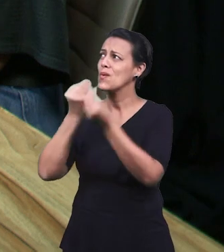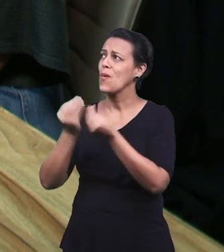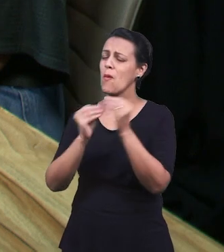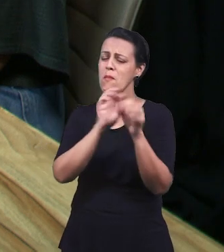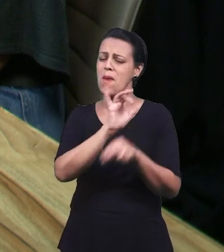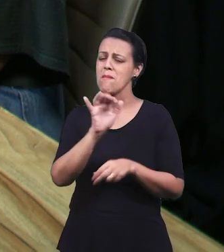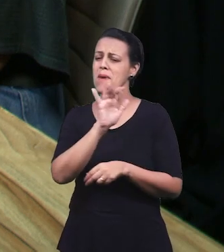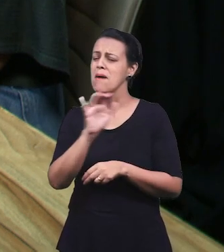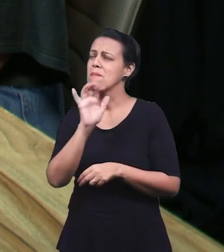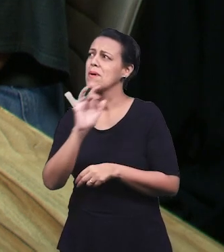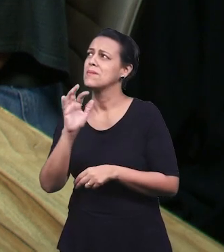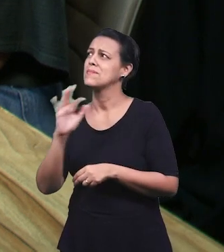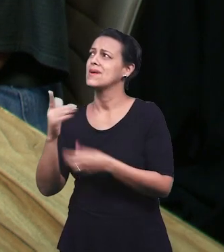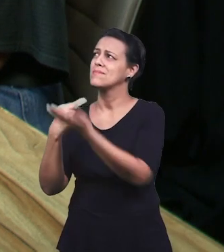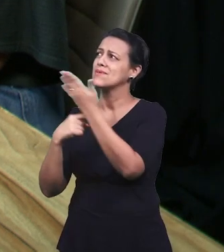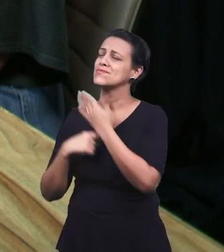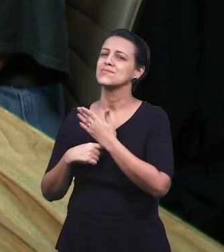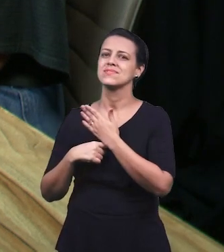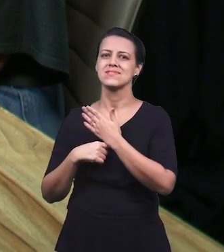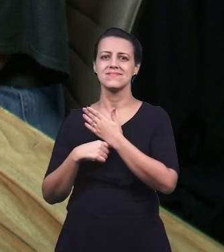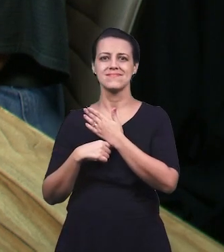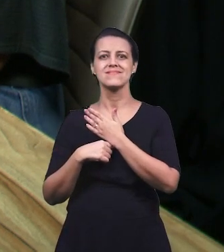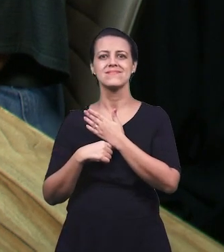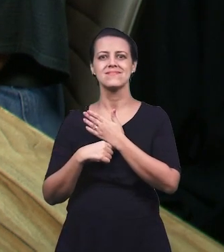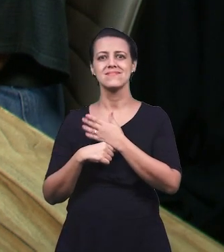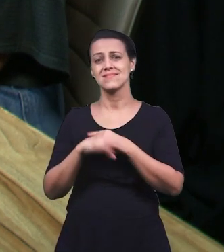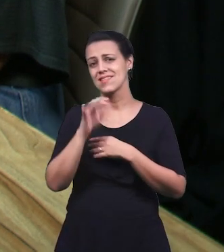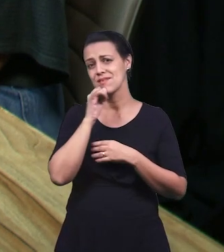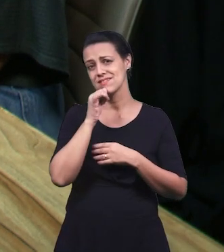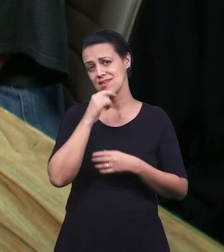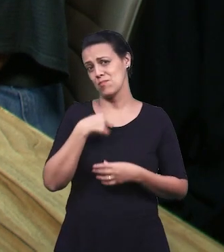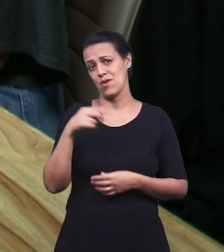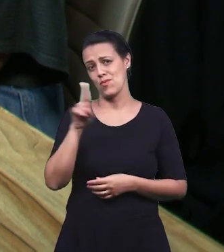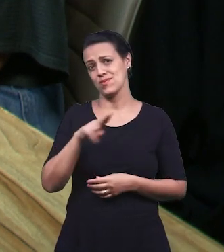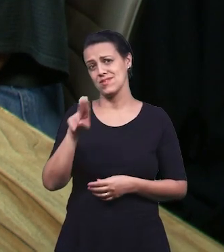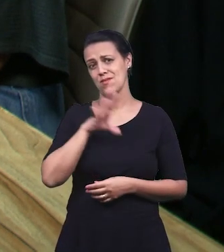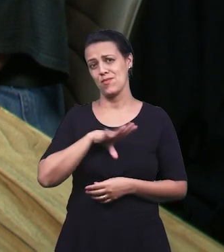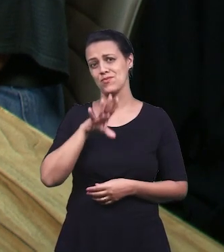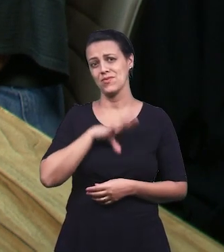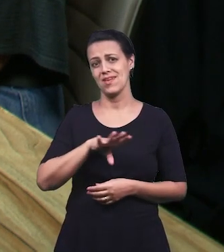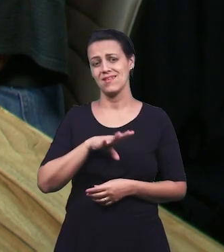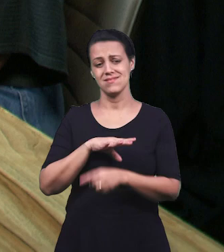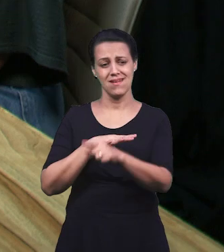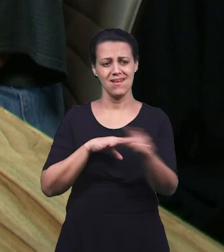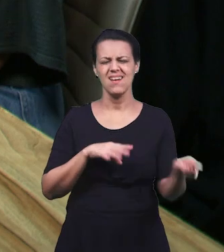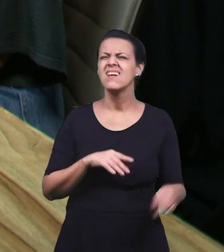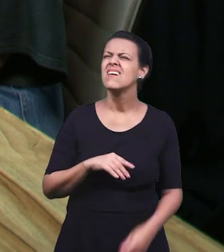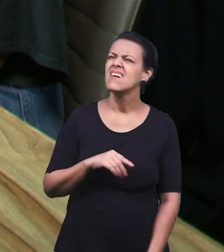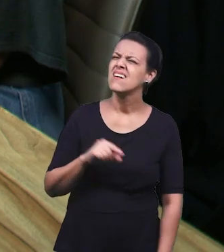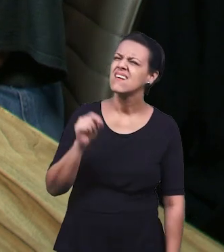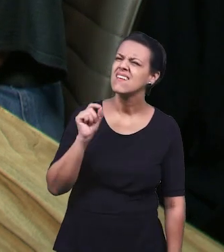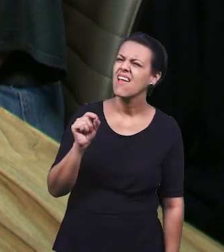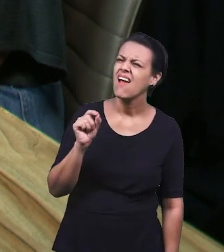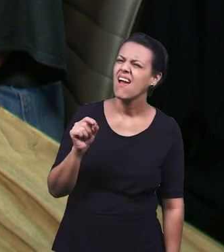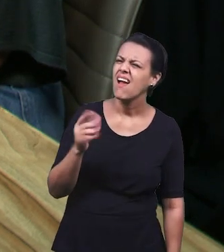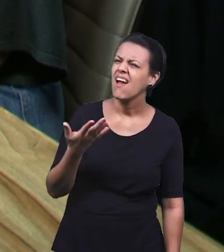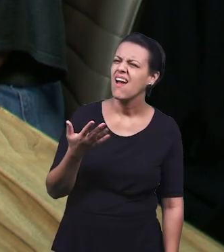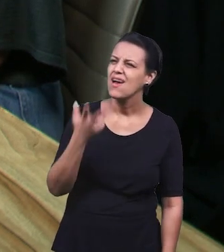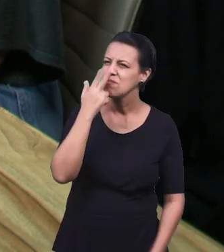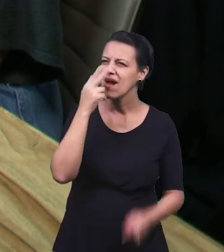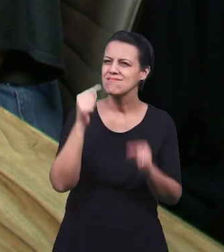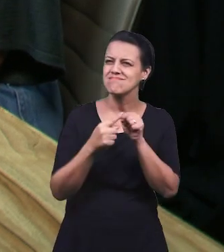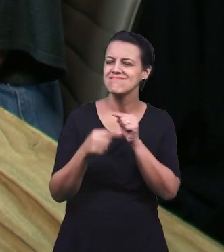alfabeto, mas eu não sei espanhol. Então eu fazia em português, elas: "Quê?". É, Não fazia muito